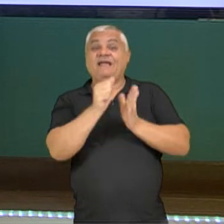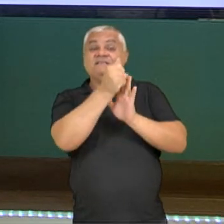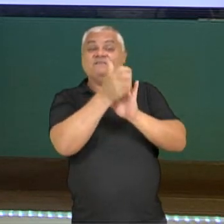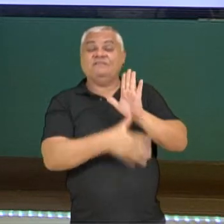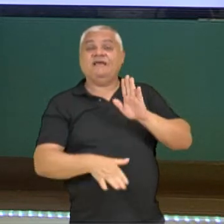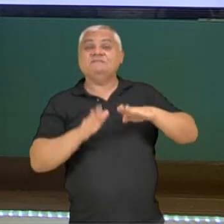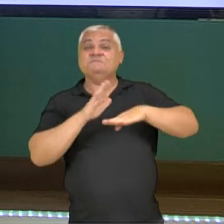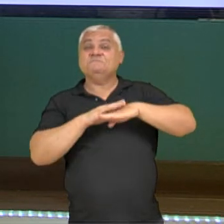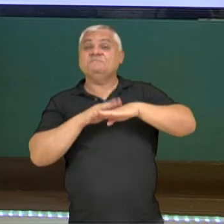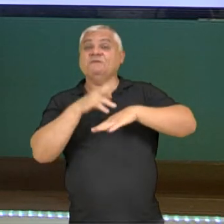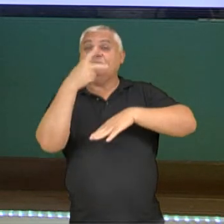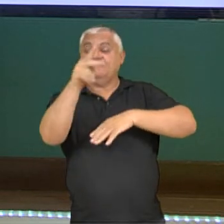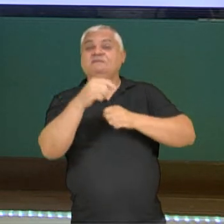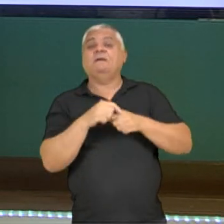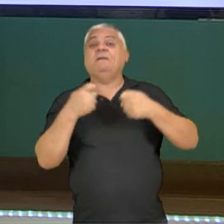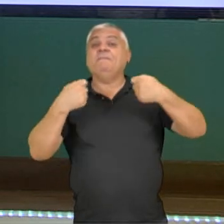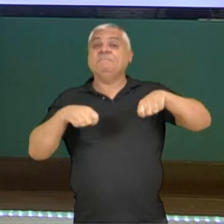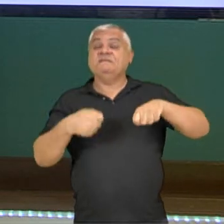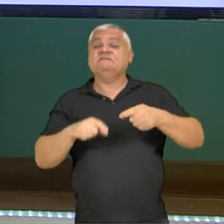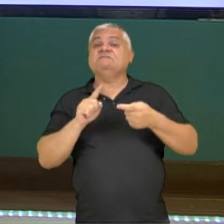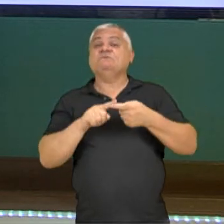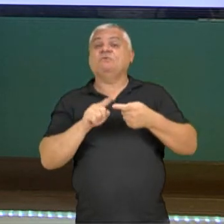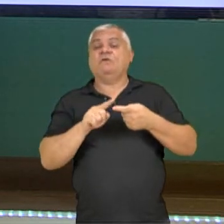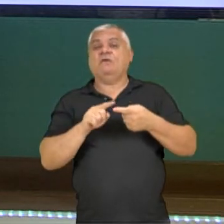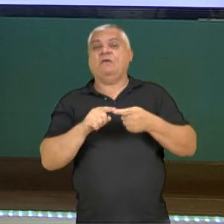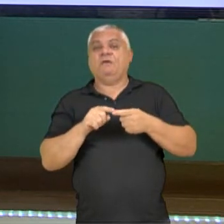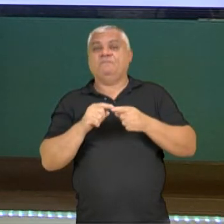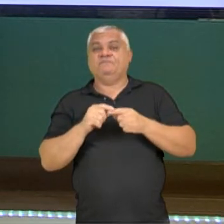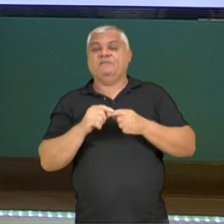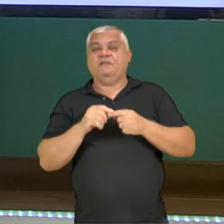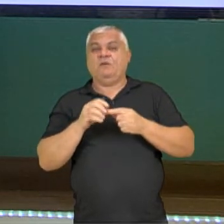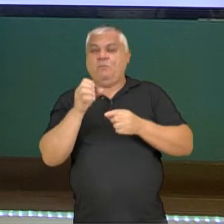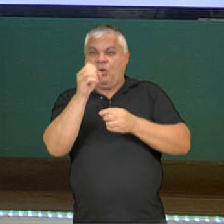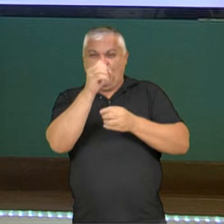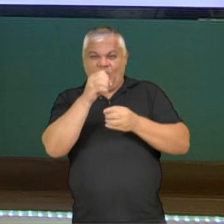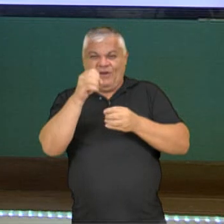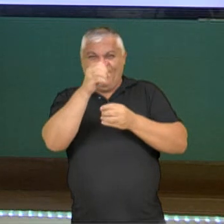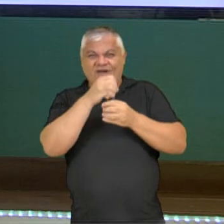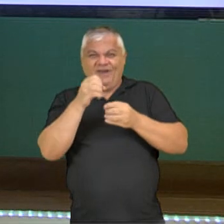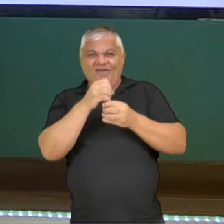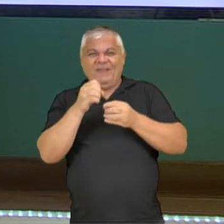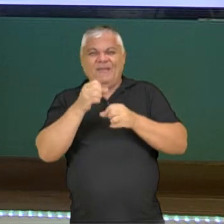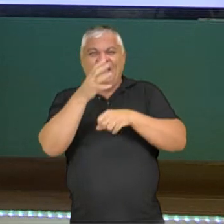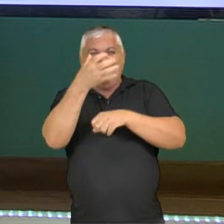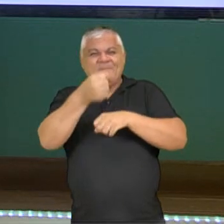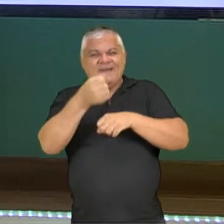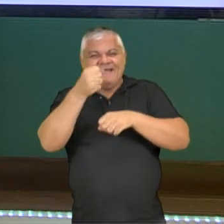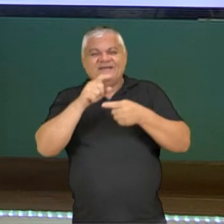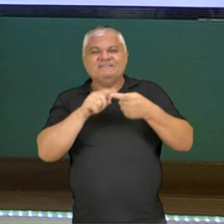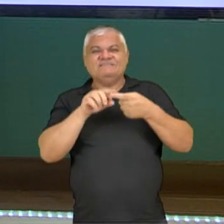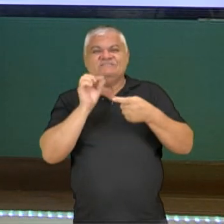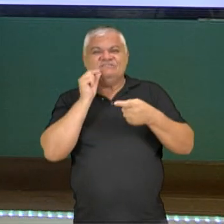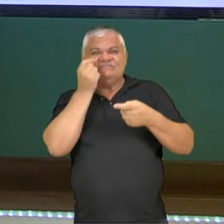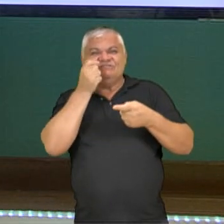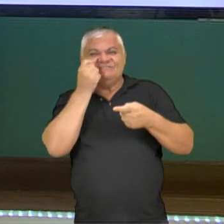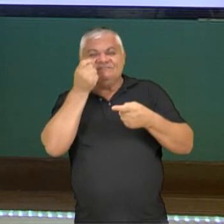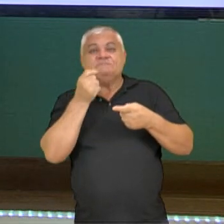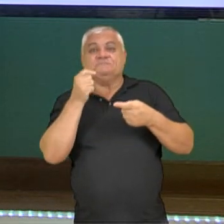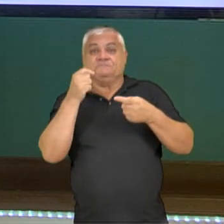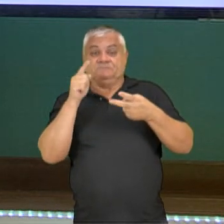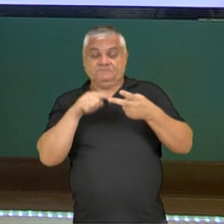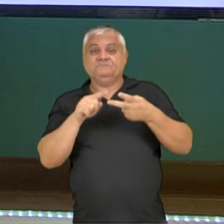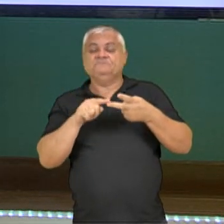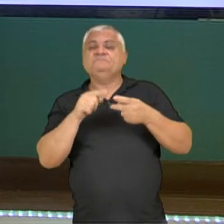na massa. Você vai precisar de algumas bolinhas de isopor e alguns palitinhos de dente. E você